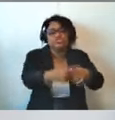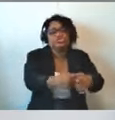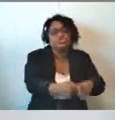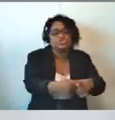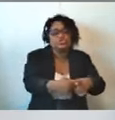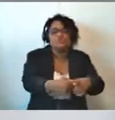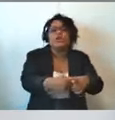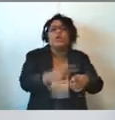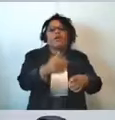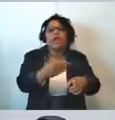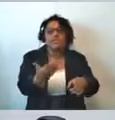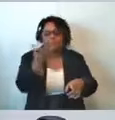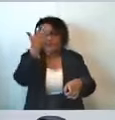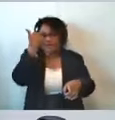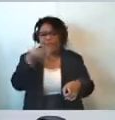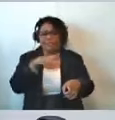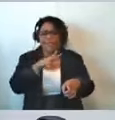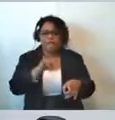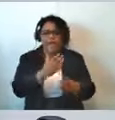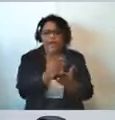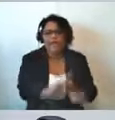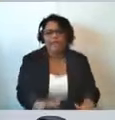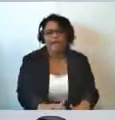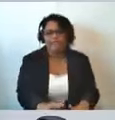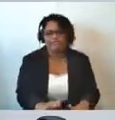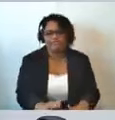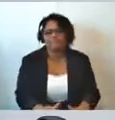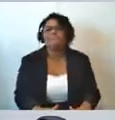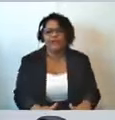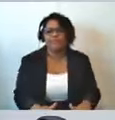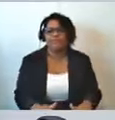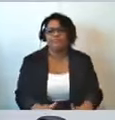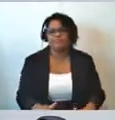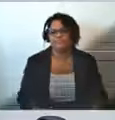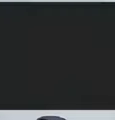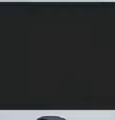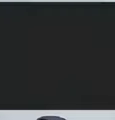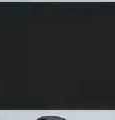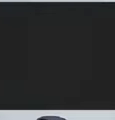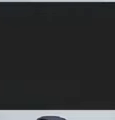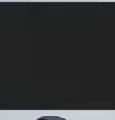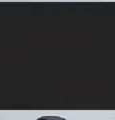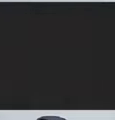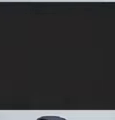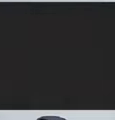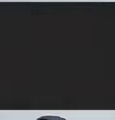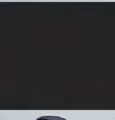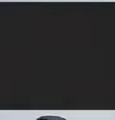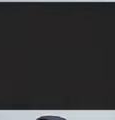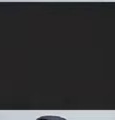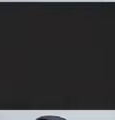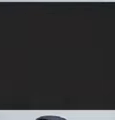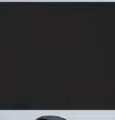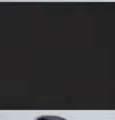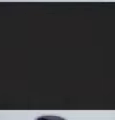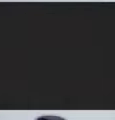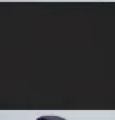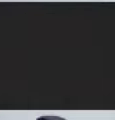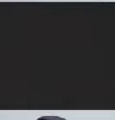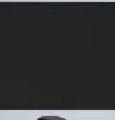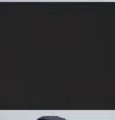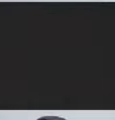motociclista que aquela motofaixa ela vai acabar. Passou aquele estreitamento mais à frente, começa-se o X de novo,